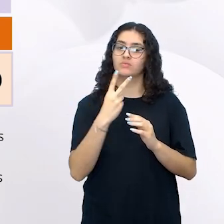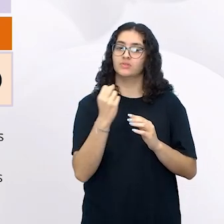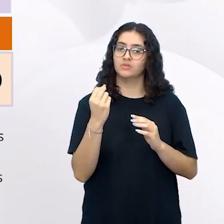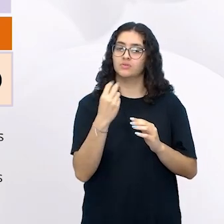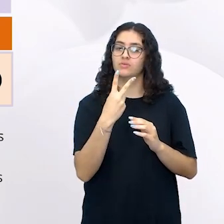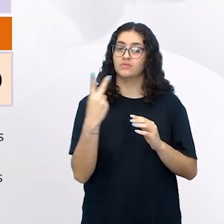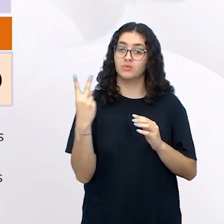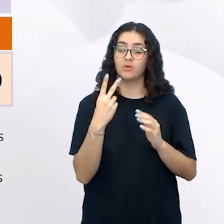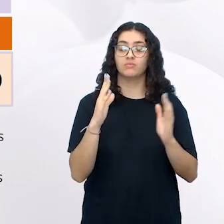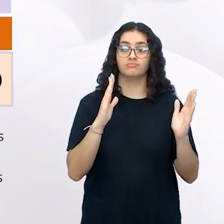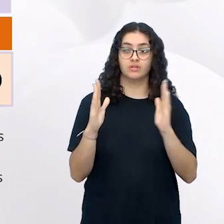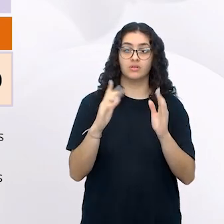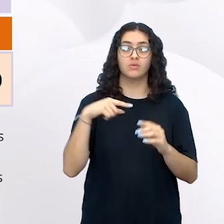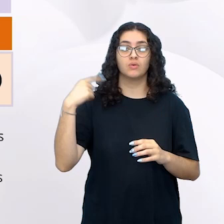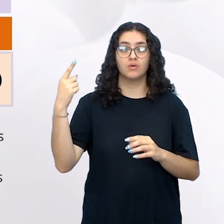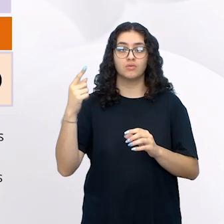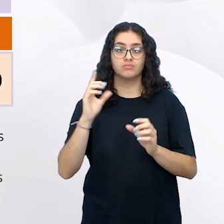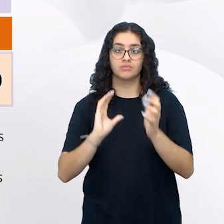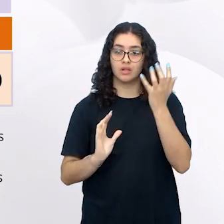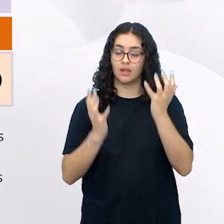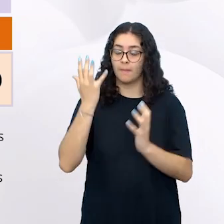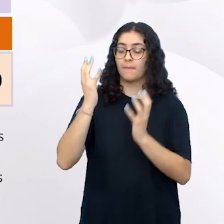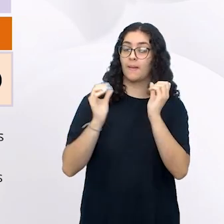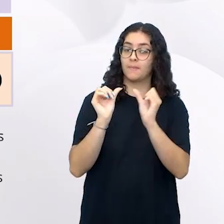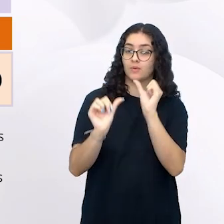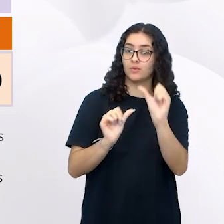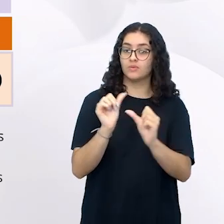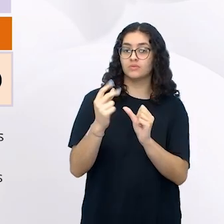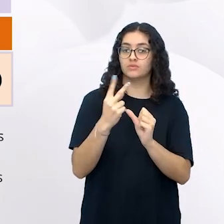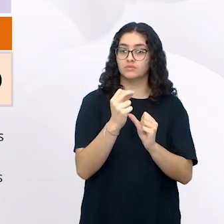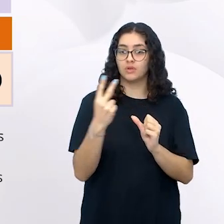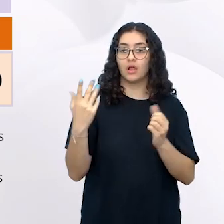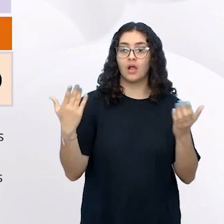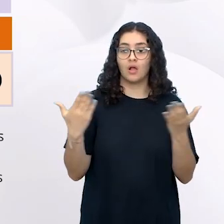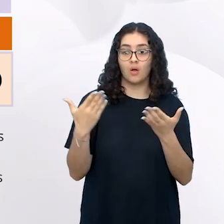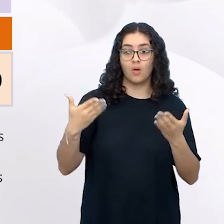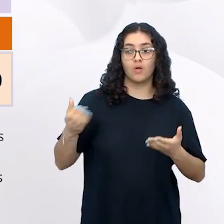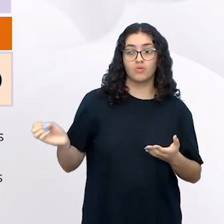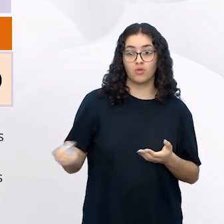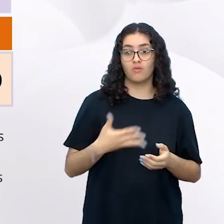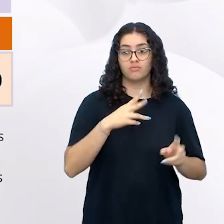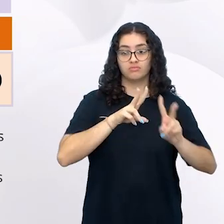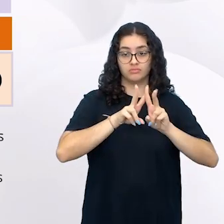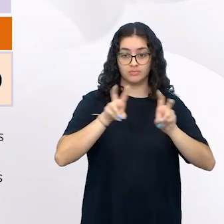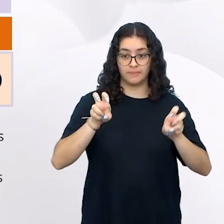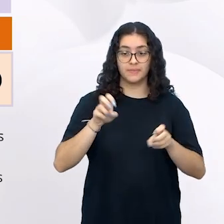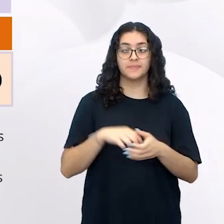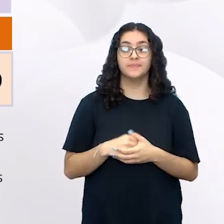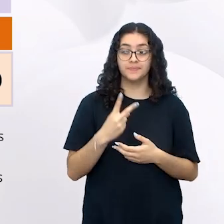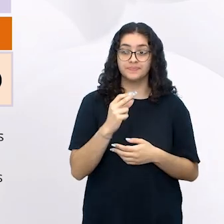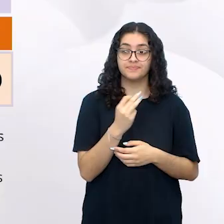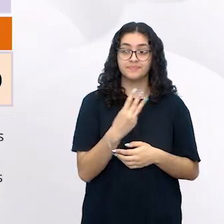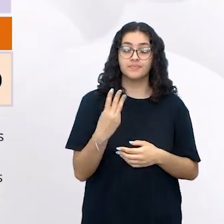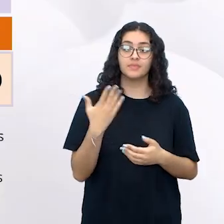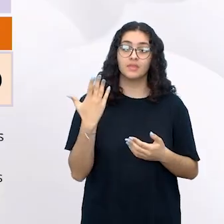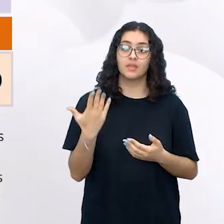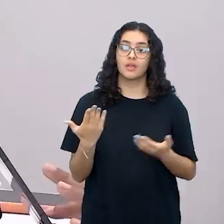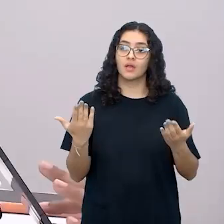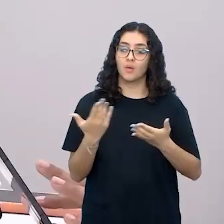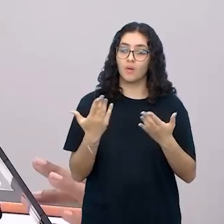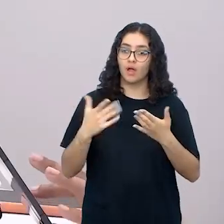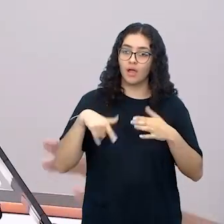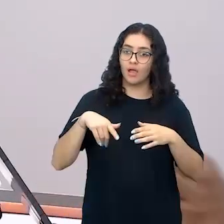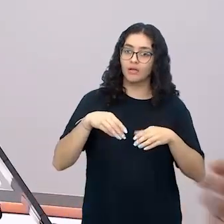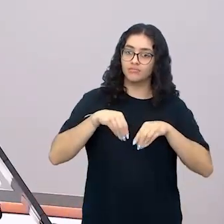climáticas, 2022, e agora em 2023 estamos tratando com outras temáticas. E essa agora foi da compostagem,